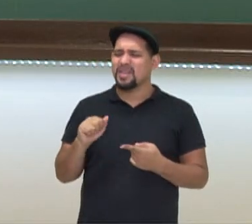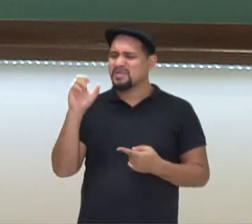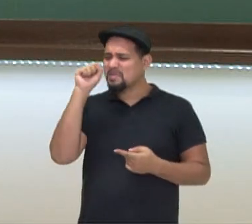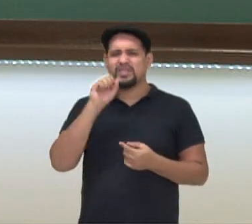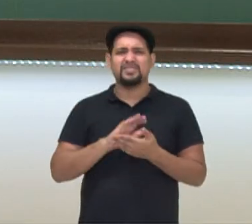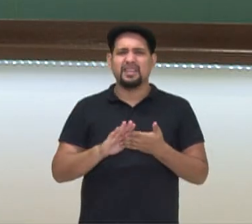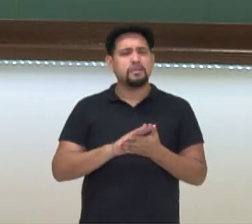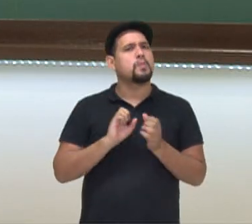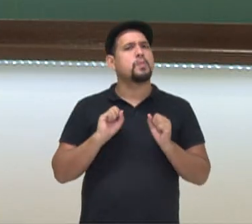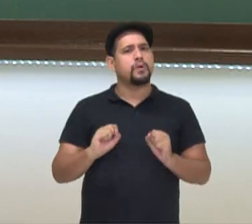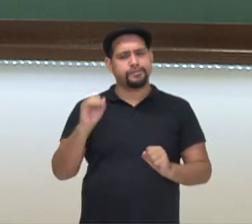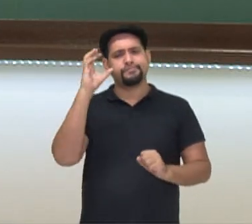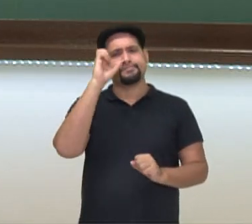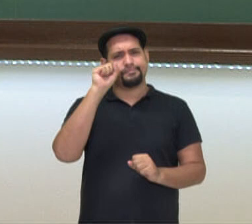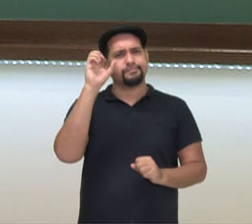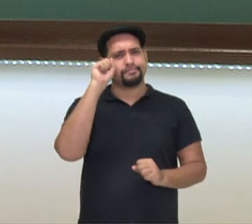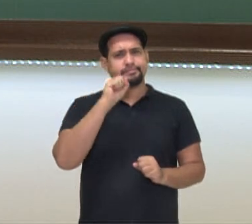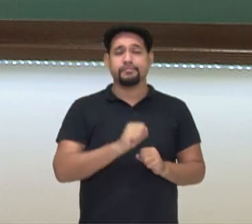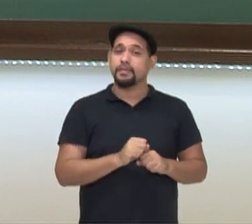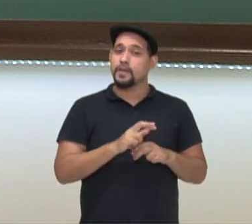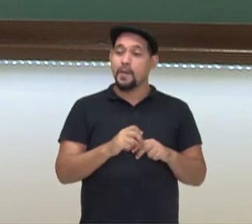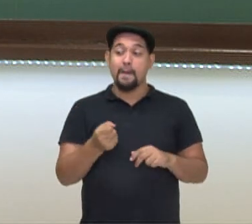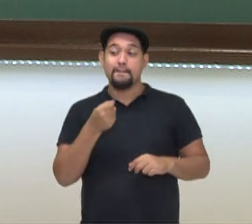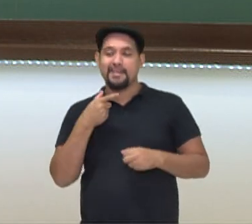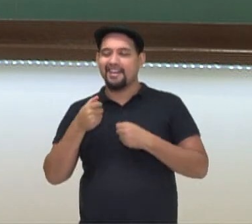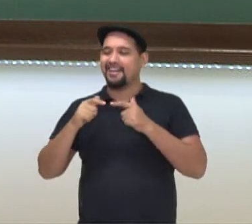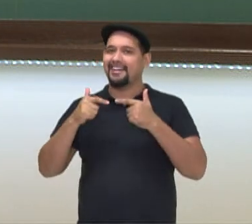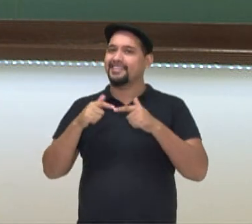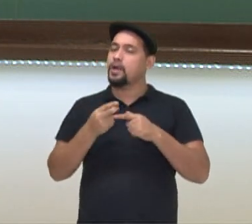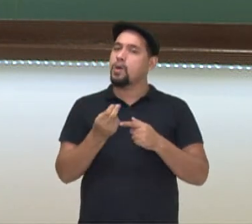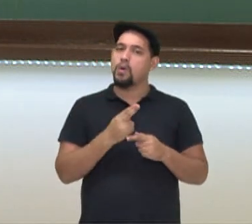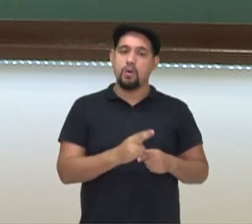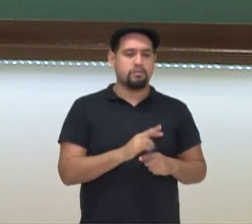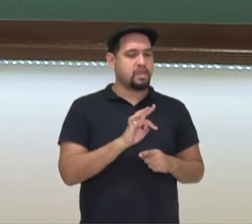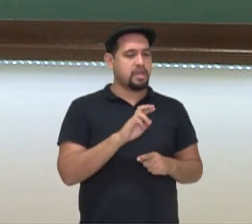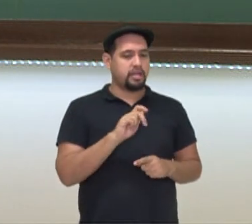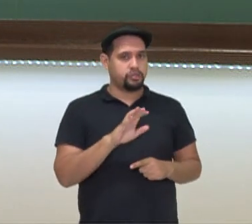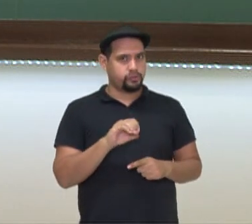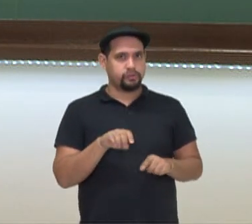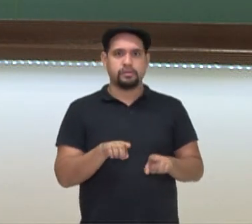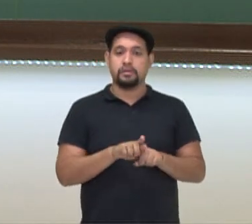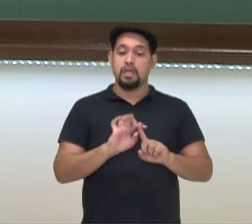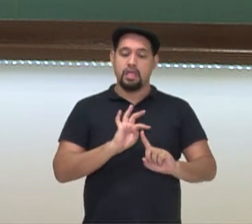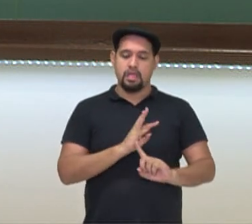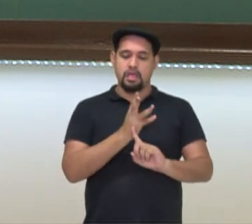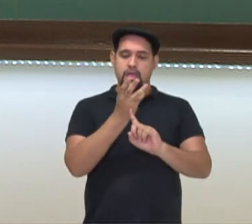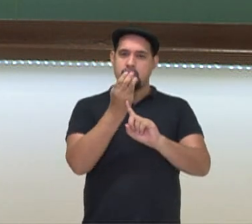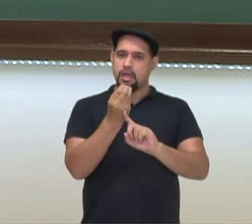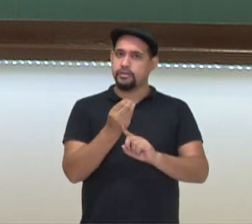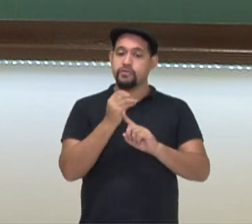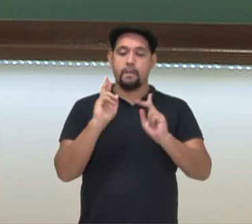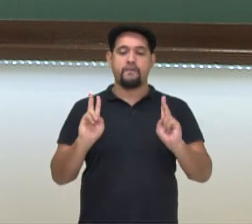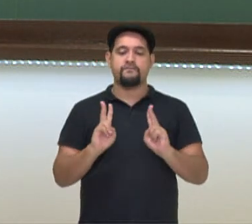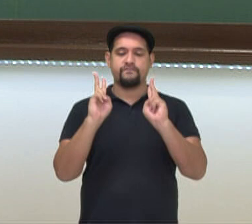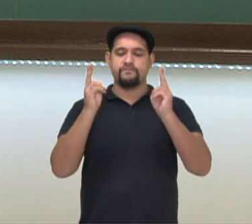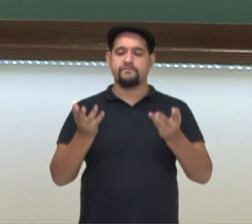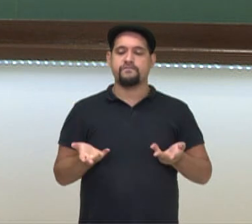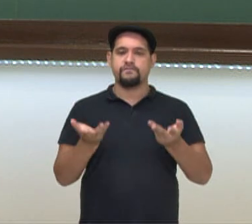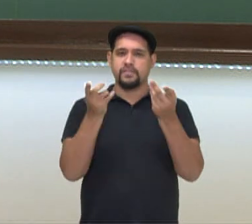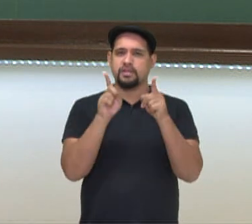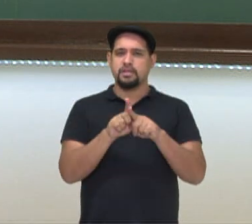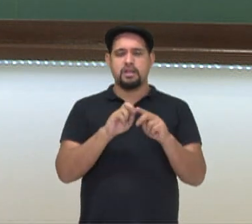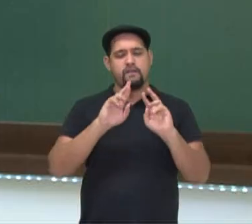e que a gente pode aprender tanto com o gênero cômico como com o trágico, né? E então depois a arte da comédia vai ser valorizada também e